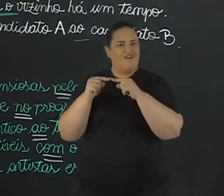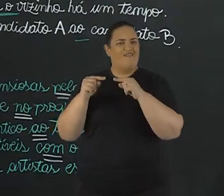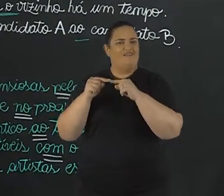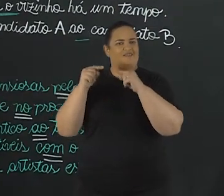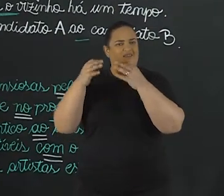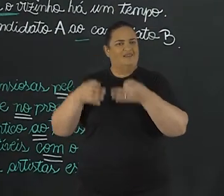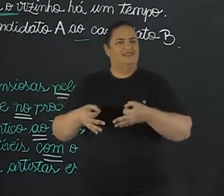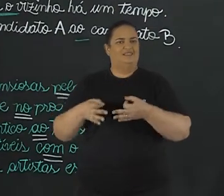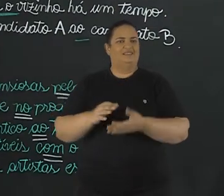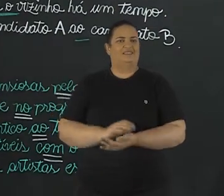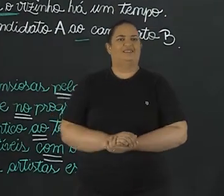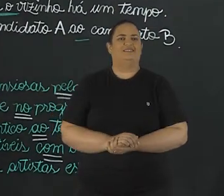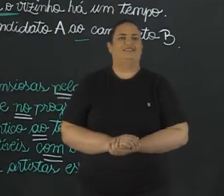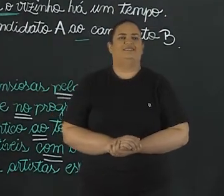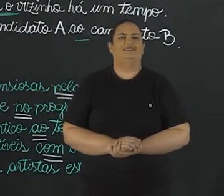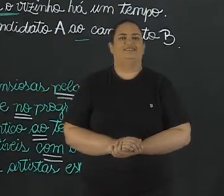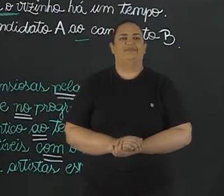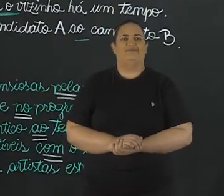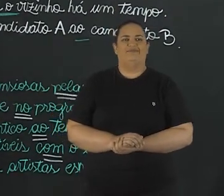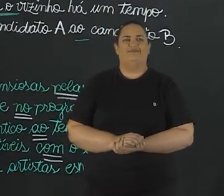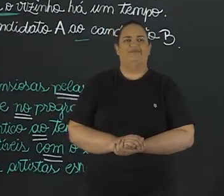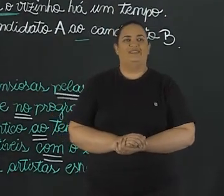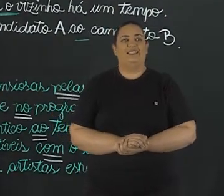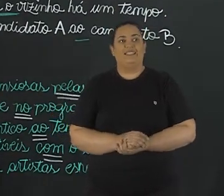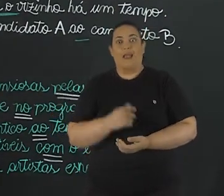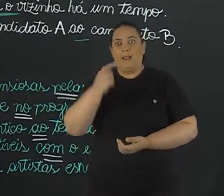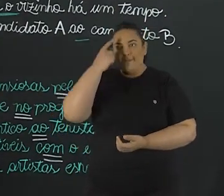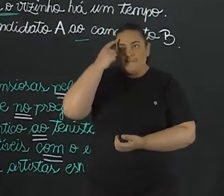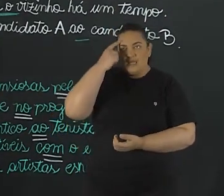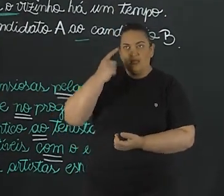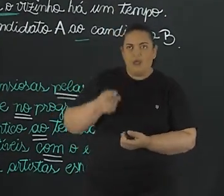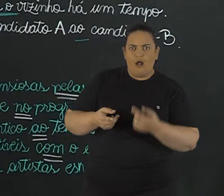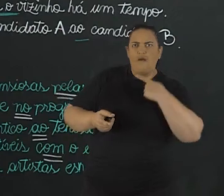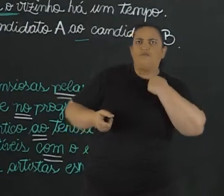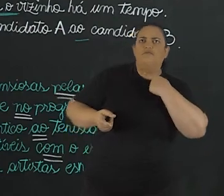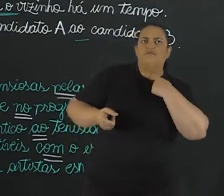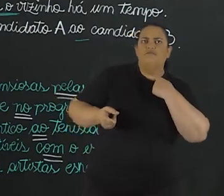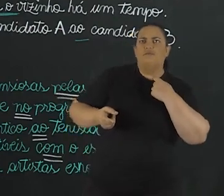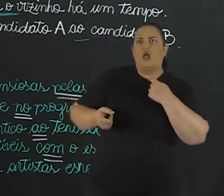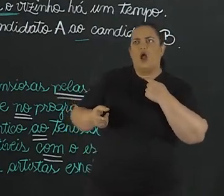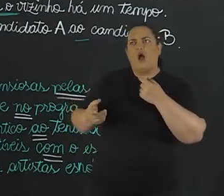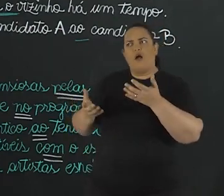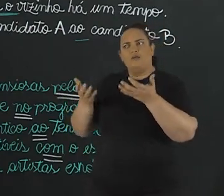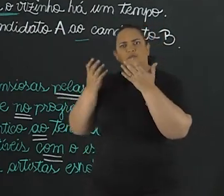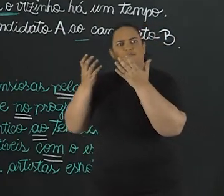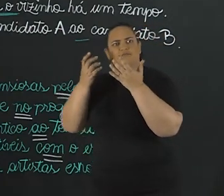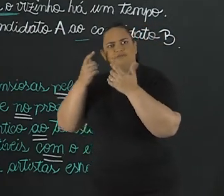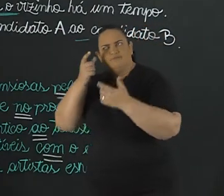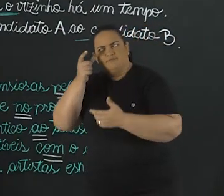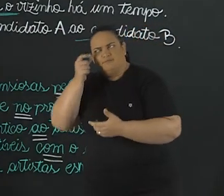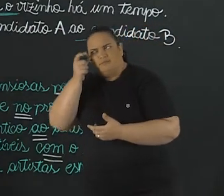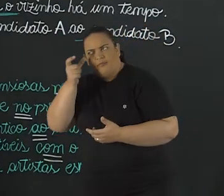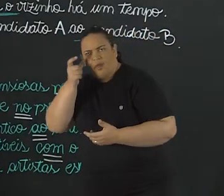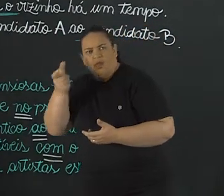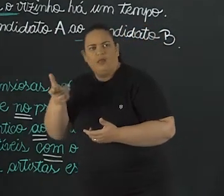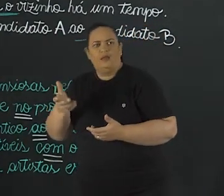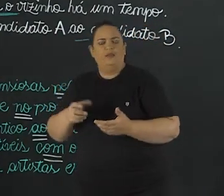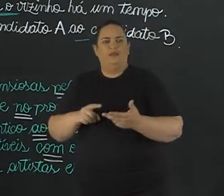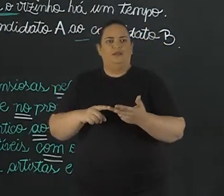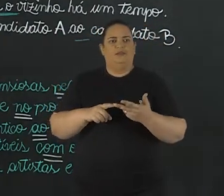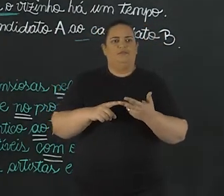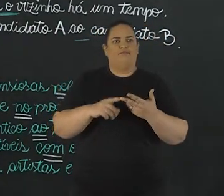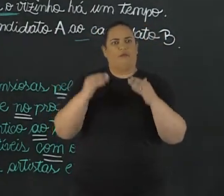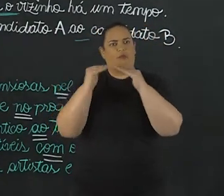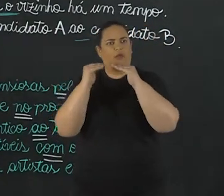ansiosas, interesse, idêntico, compatíveis, ou seja, como eu vou ligar o termo regente ao